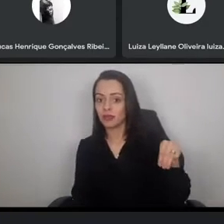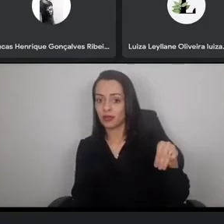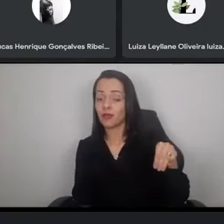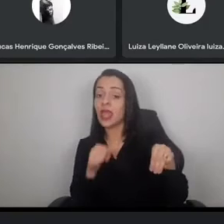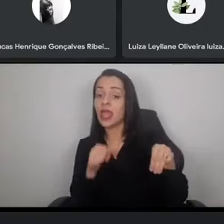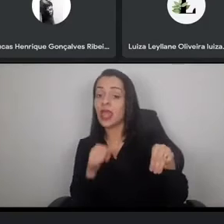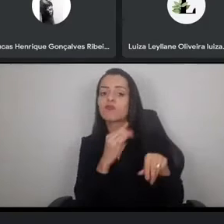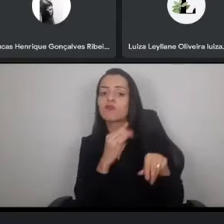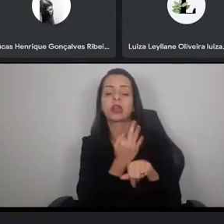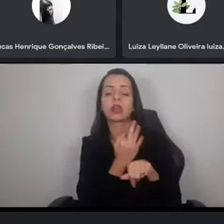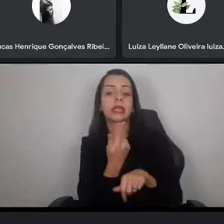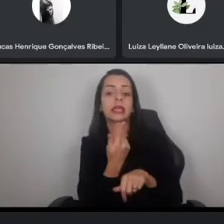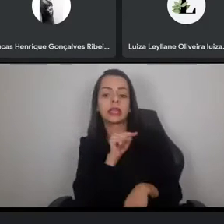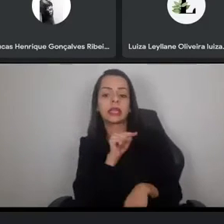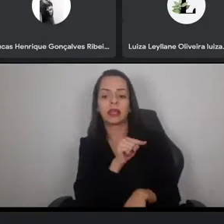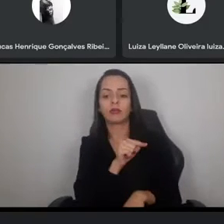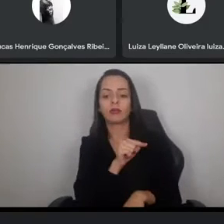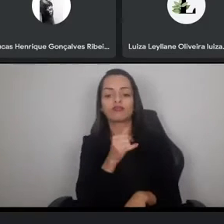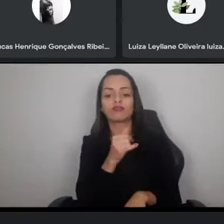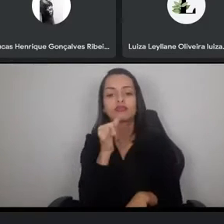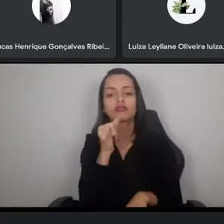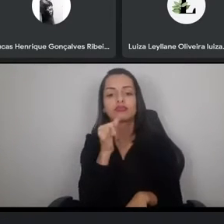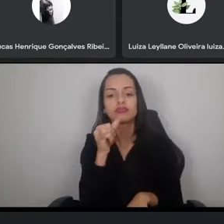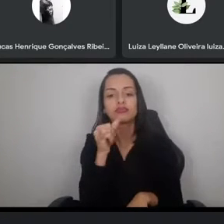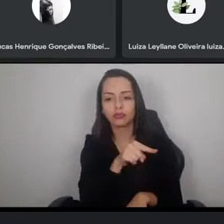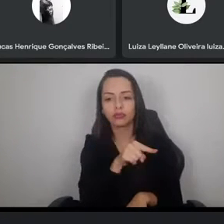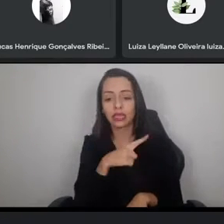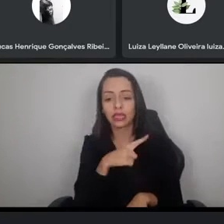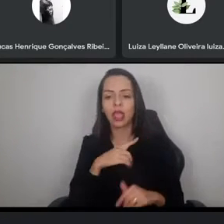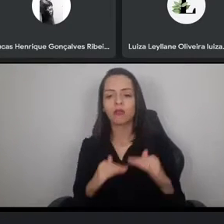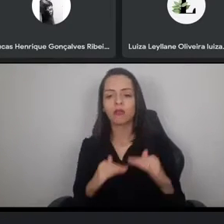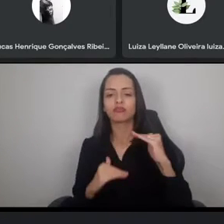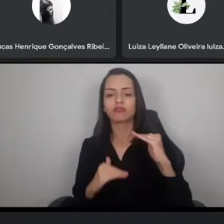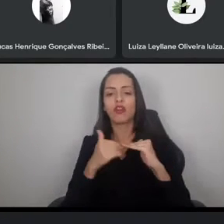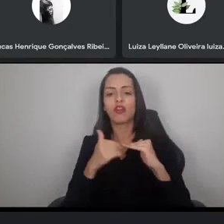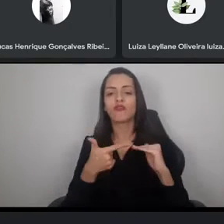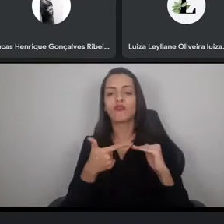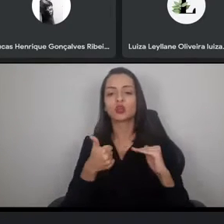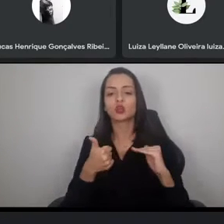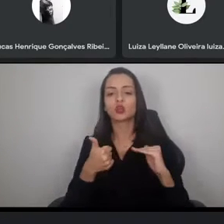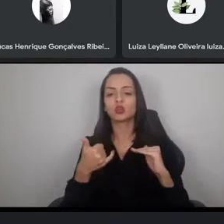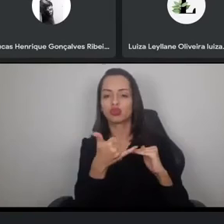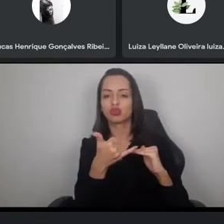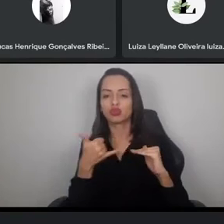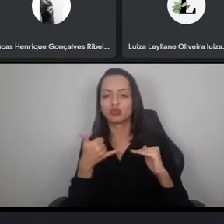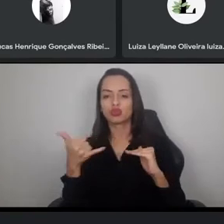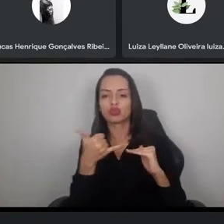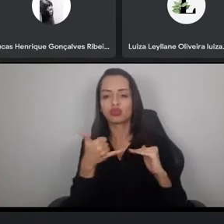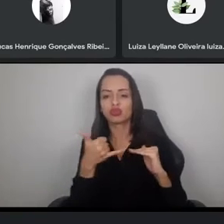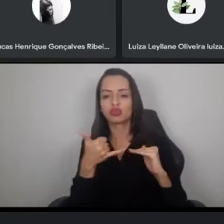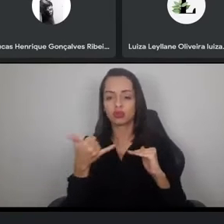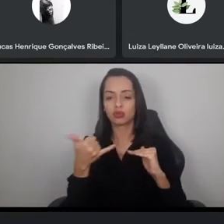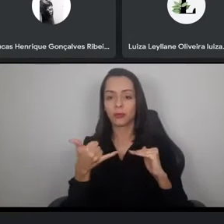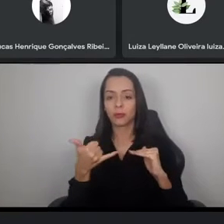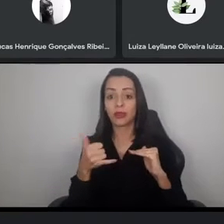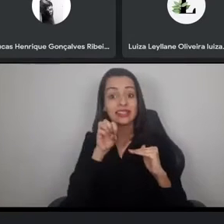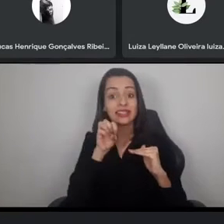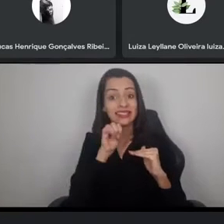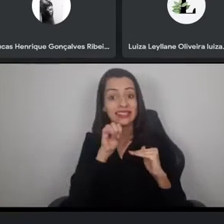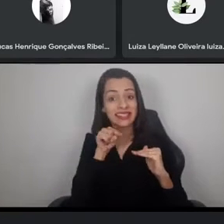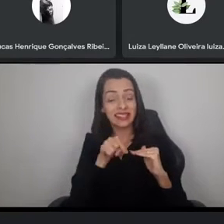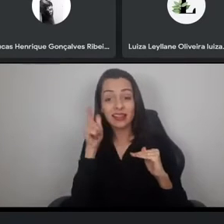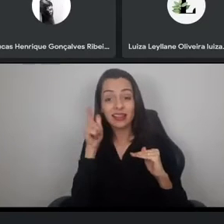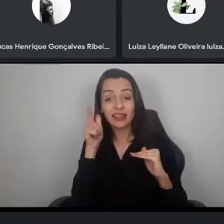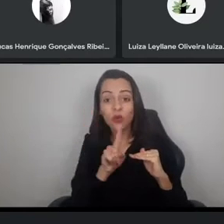corrente acima de 21 amperes, ela vai começar a deteriorar o nível de isolação